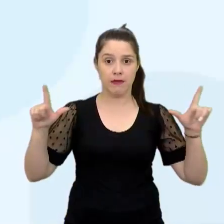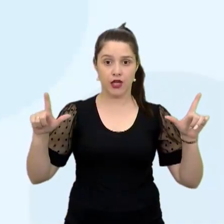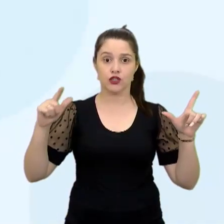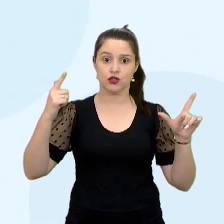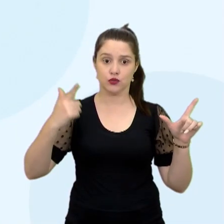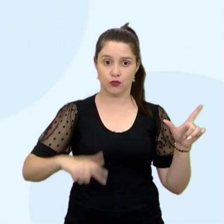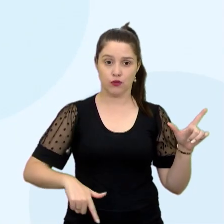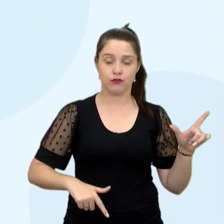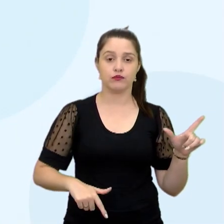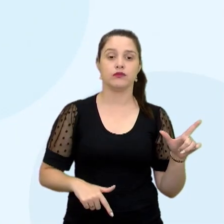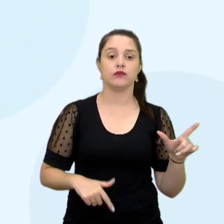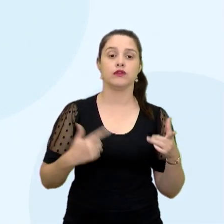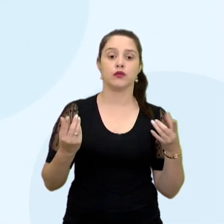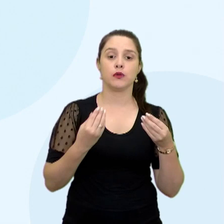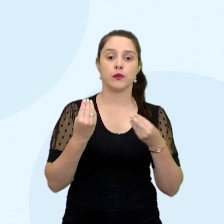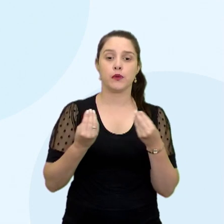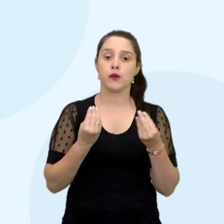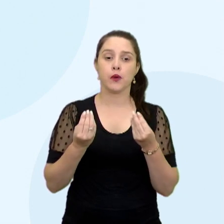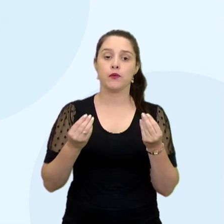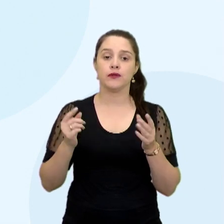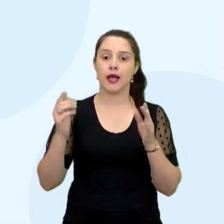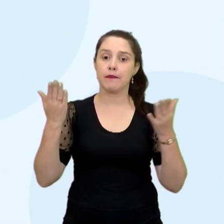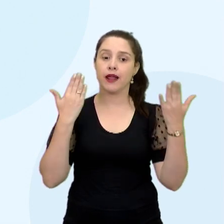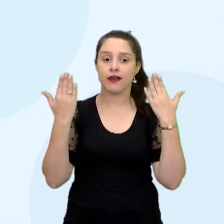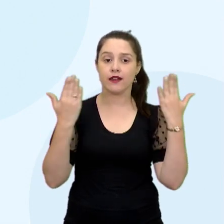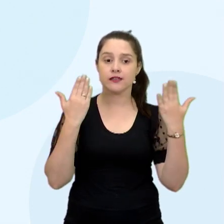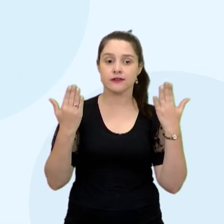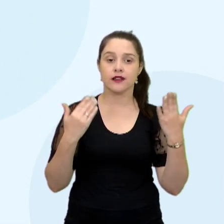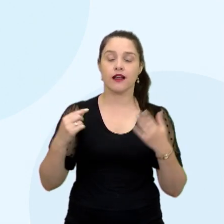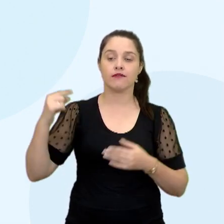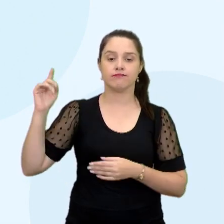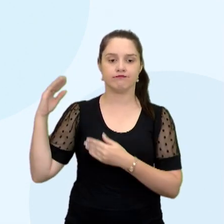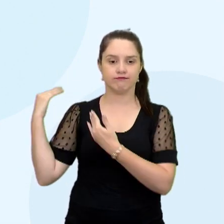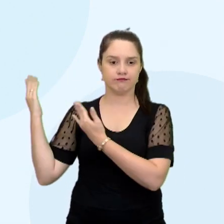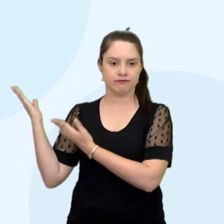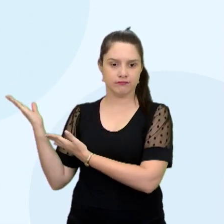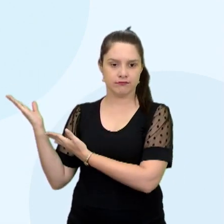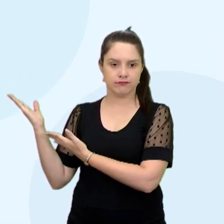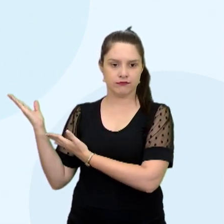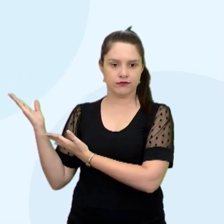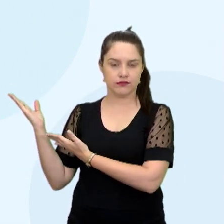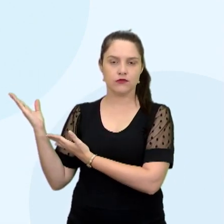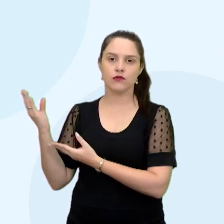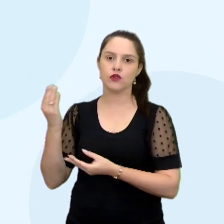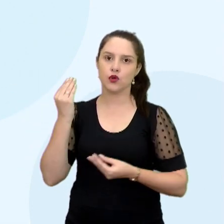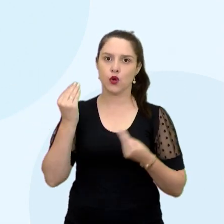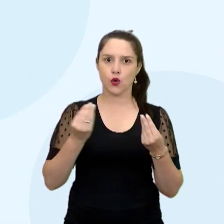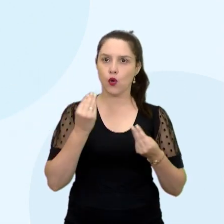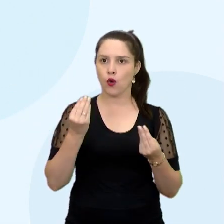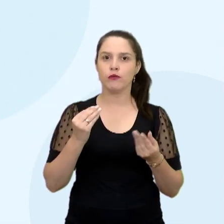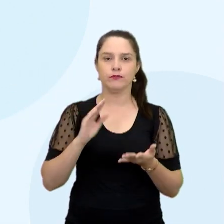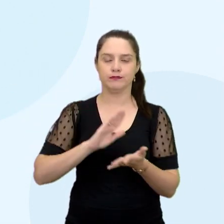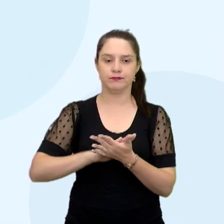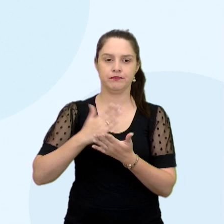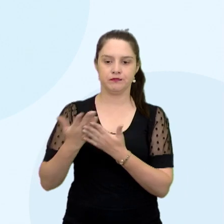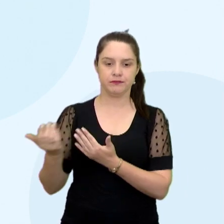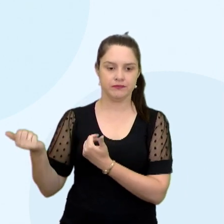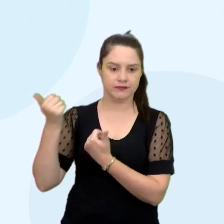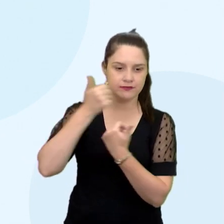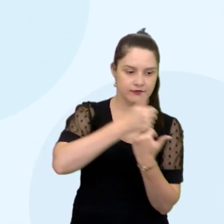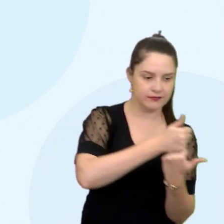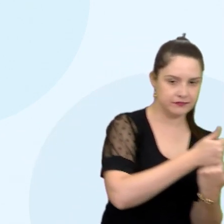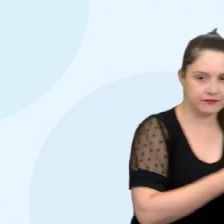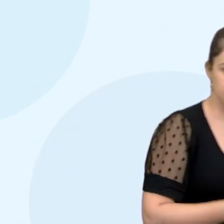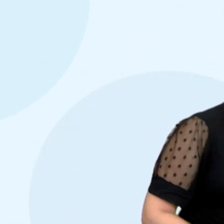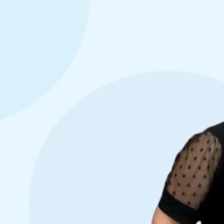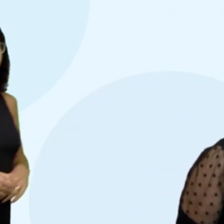tempo geológico, só para vocês se localizarem, né, na setinha aí, mostrando aí o éon arqueano, né, e aparecendo aí